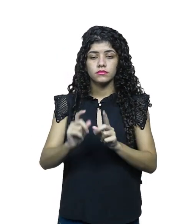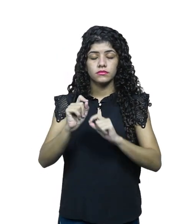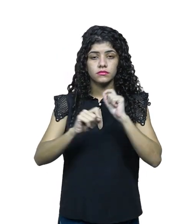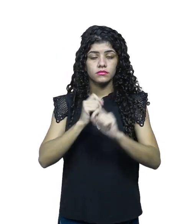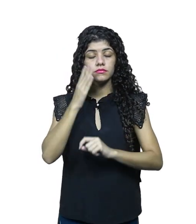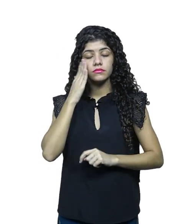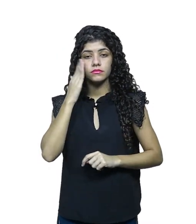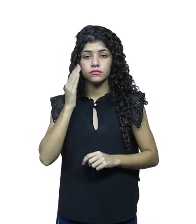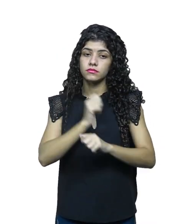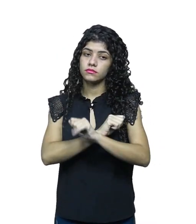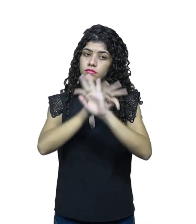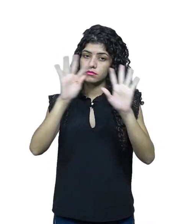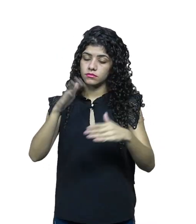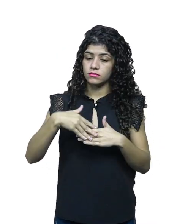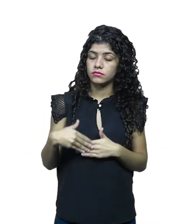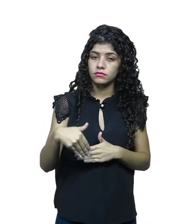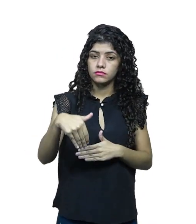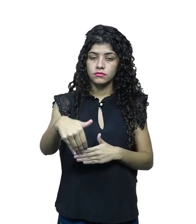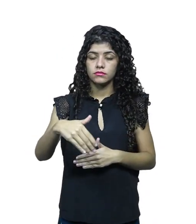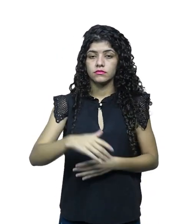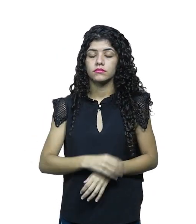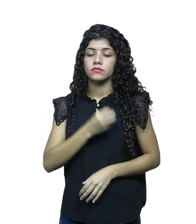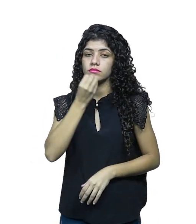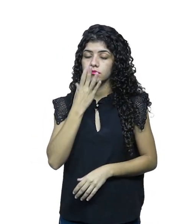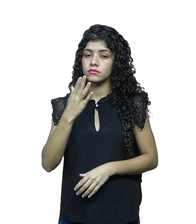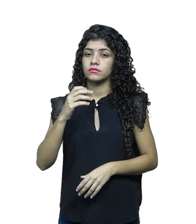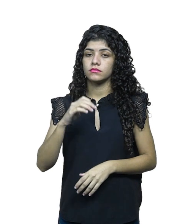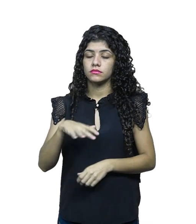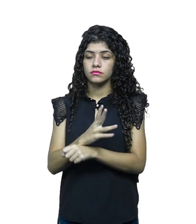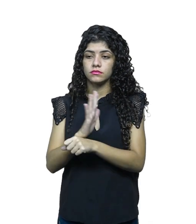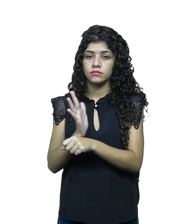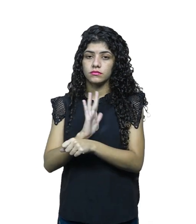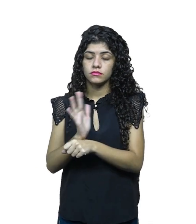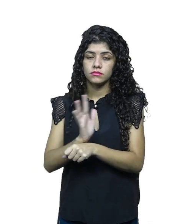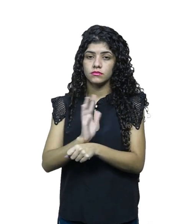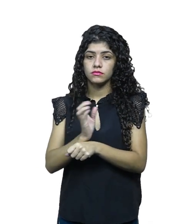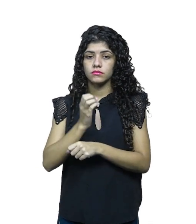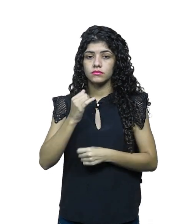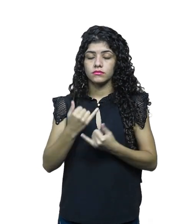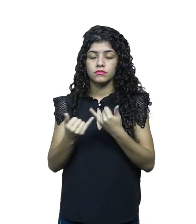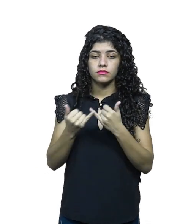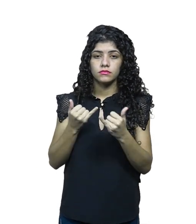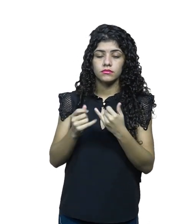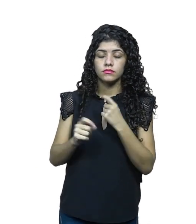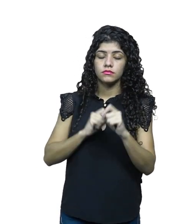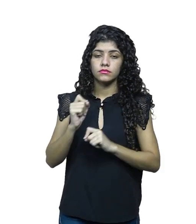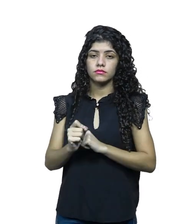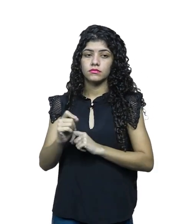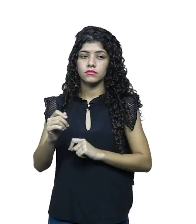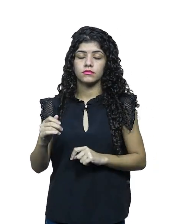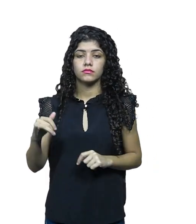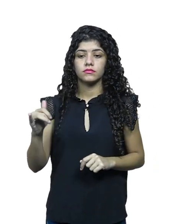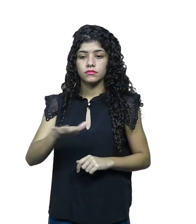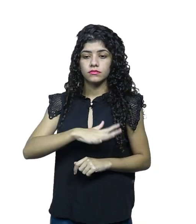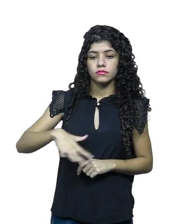Então, é interessante sempre prezar pela fluidez, pela continuidade, porque é isso que faz o movimento do filme parecer